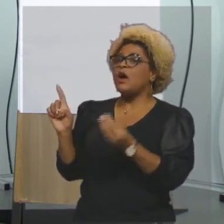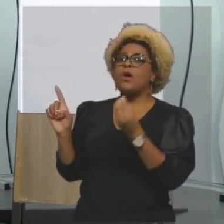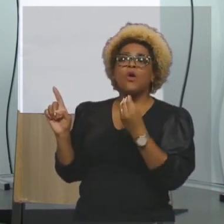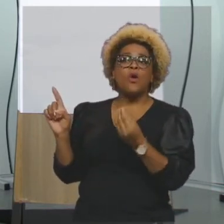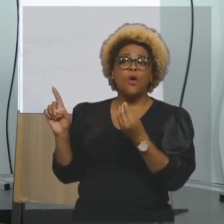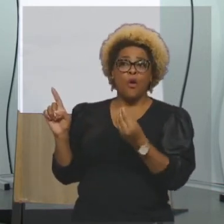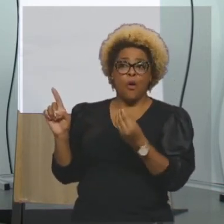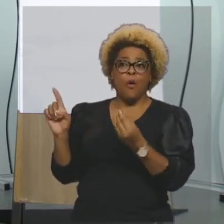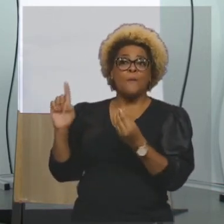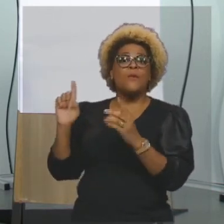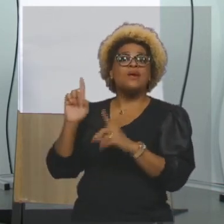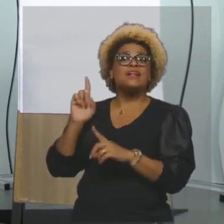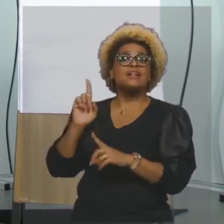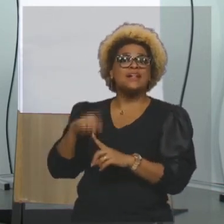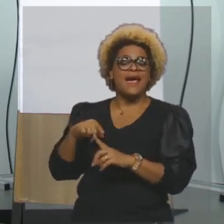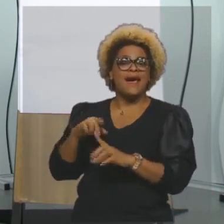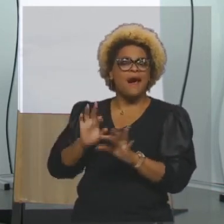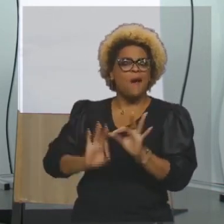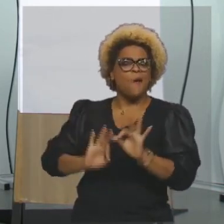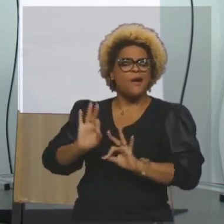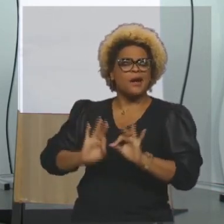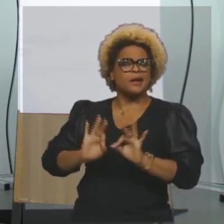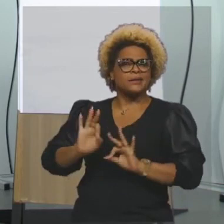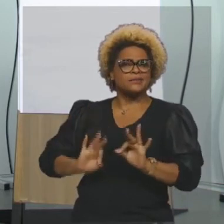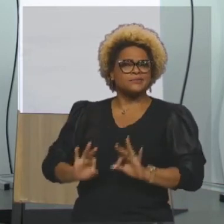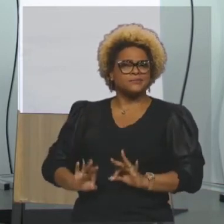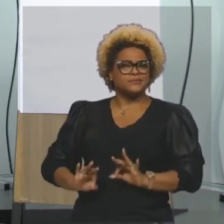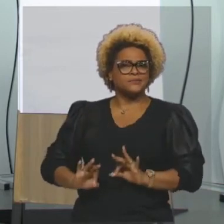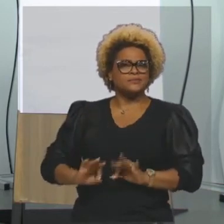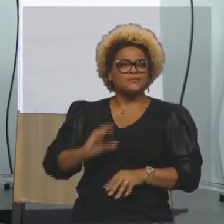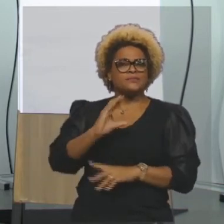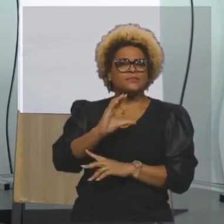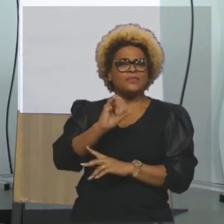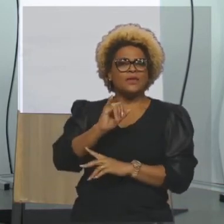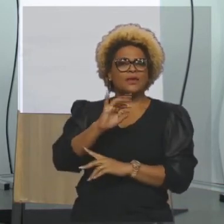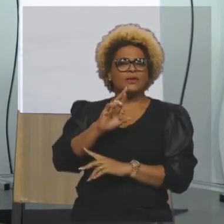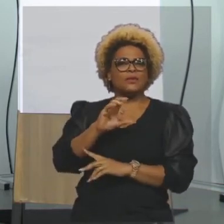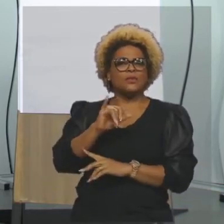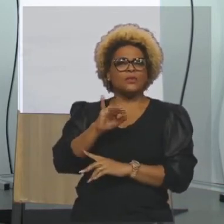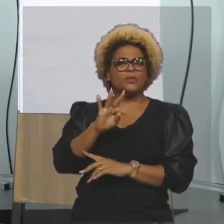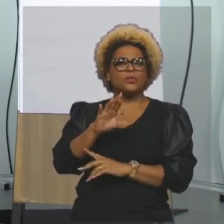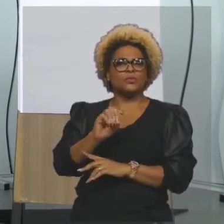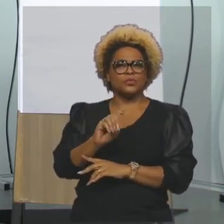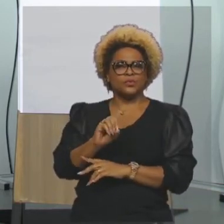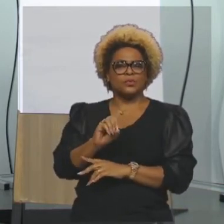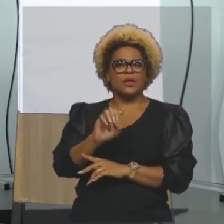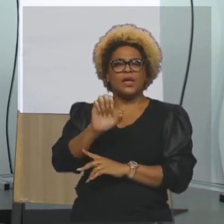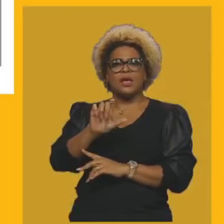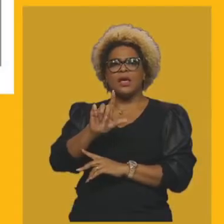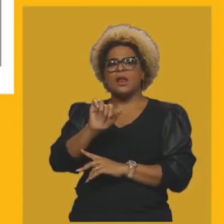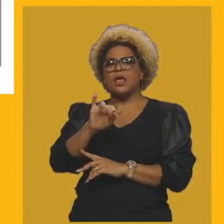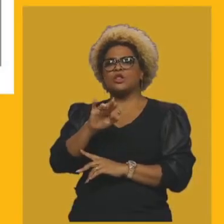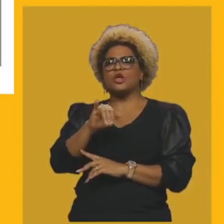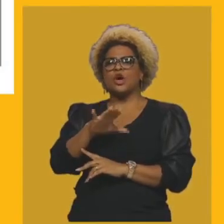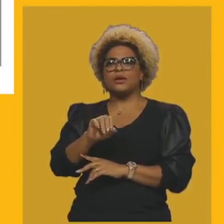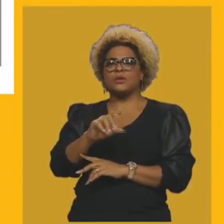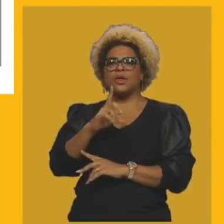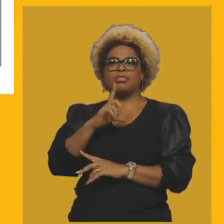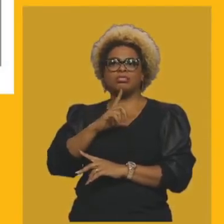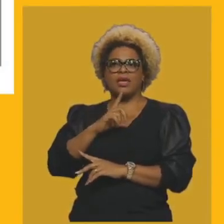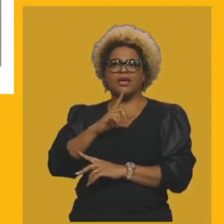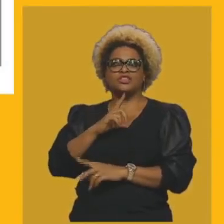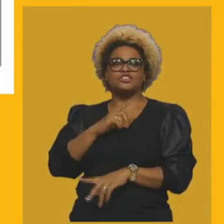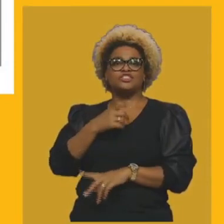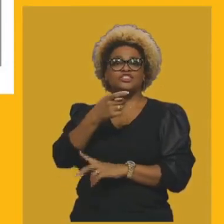circuito eletrônico. Tá? Observem aqui, ó. Eu tenho entre os pontos X e Y, eu tenho dois caminhos possíveis.